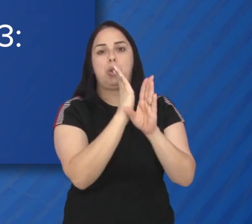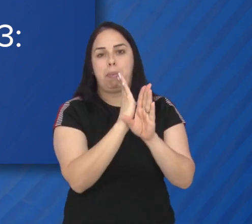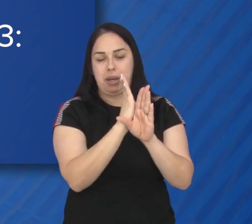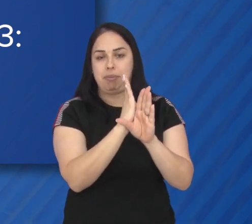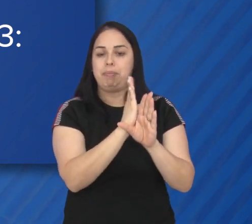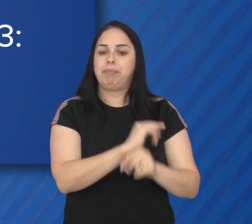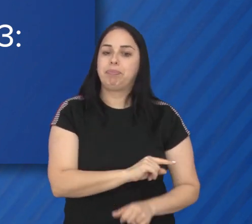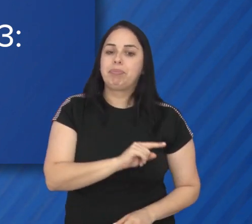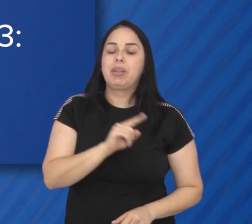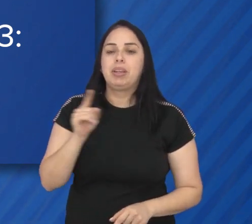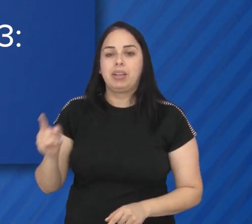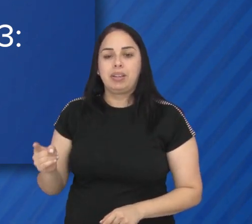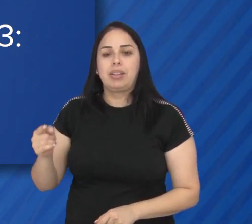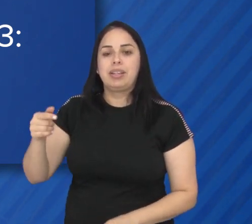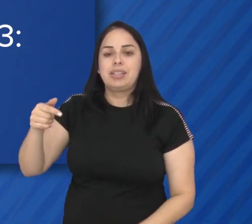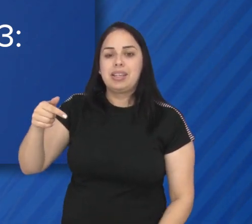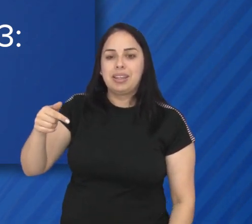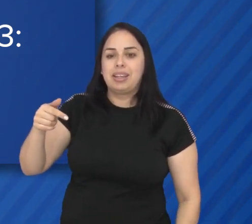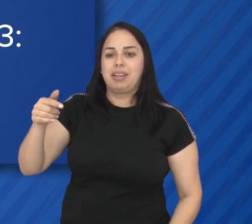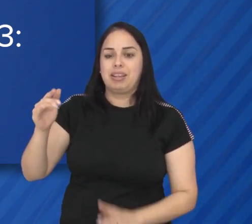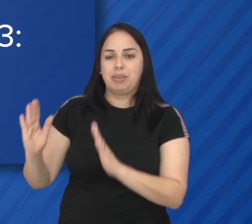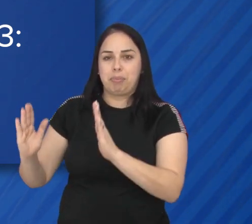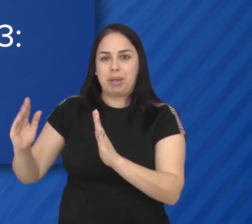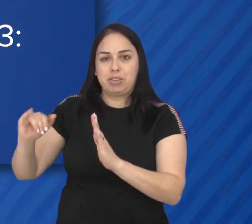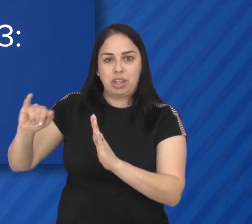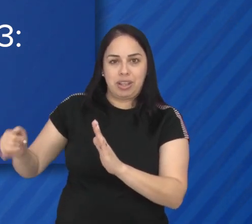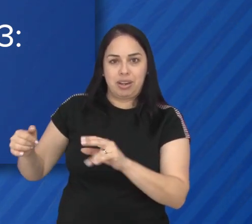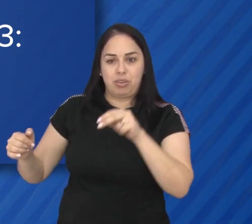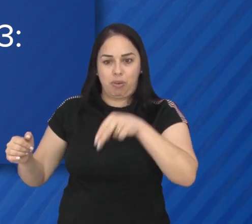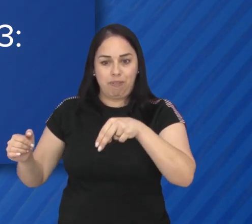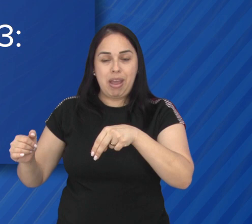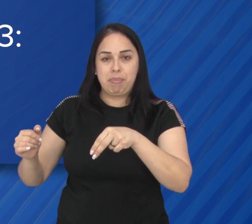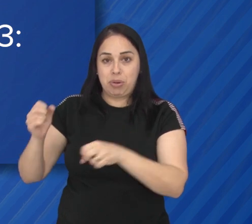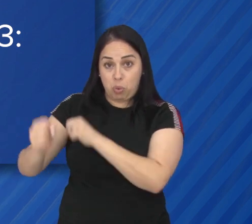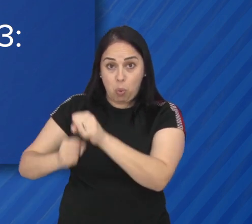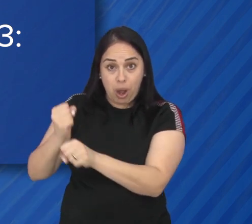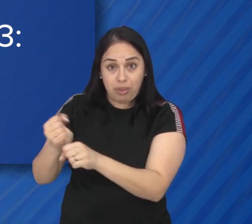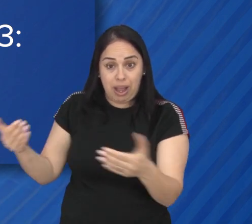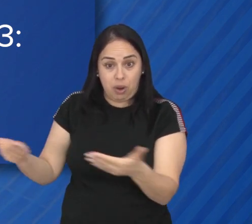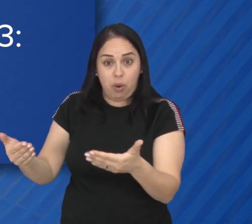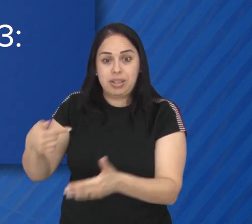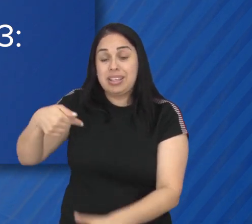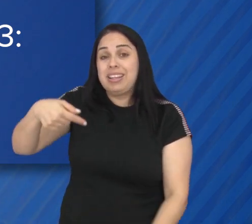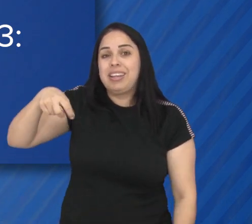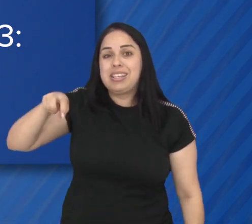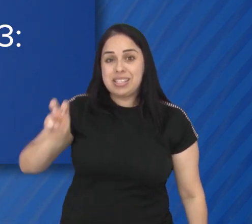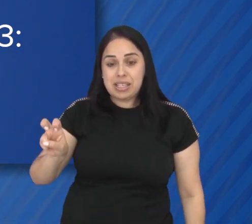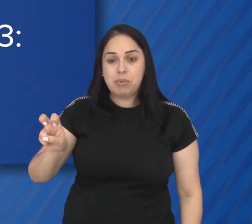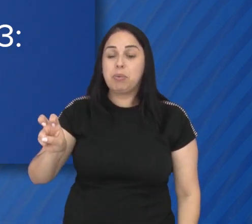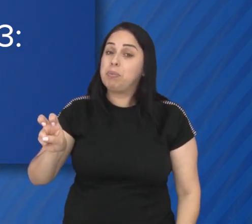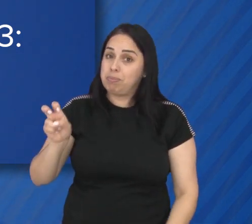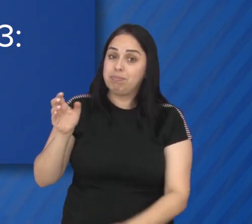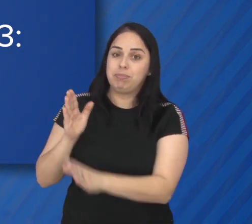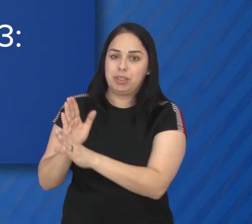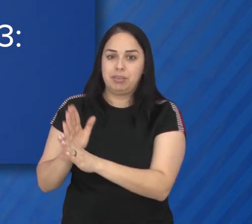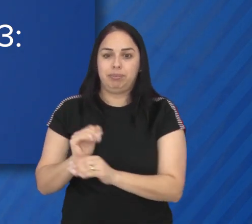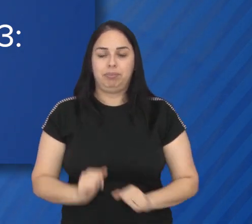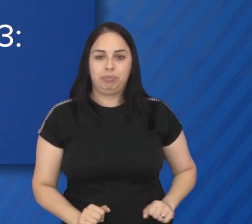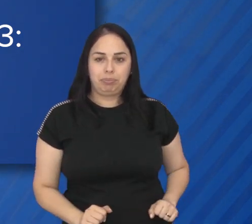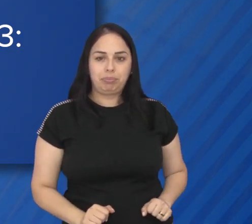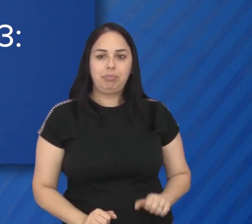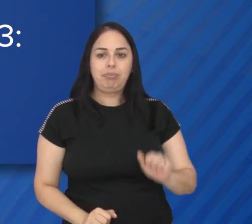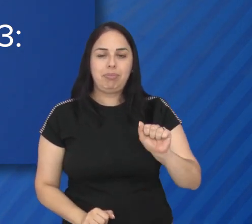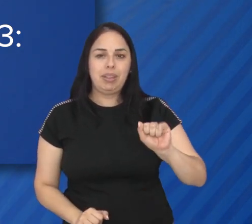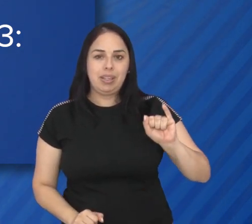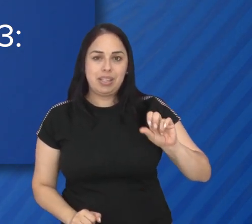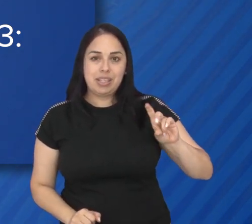casos confirmados de HIV, contra 75 em 2023, nesse mesmo período. Nos casos de